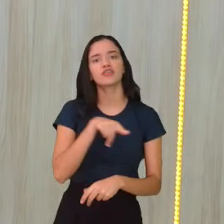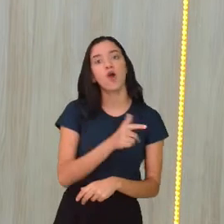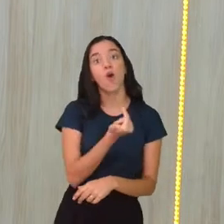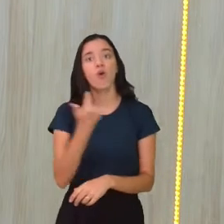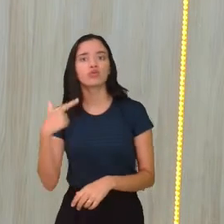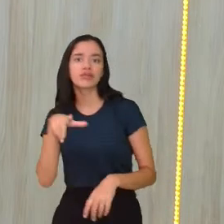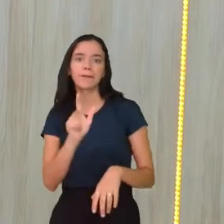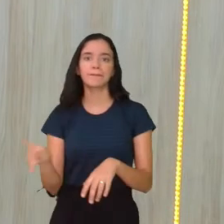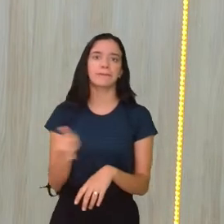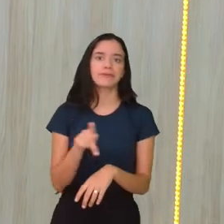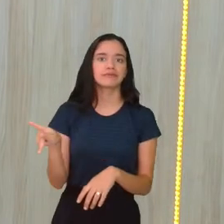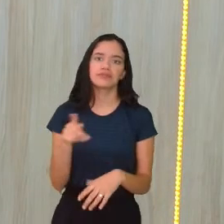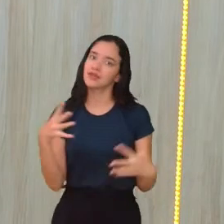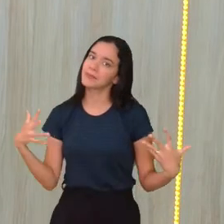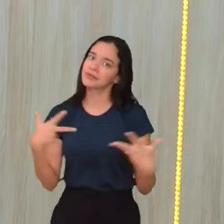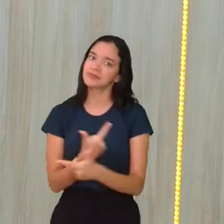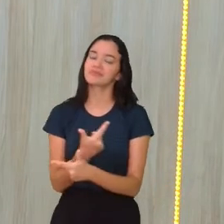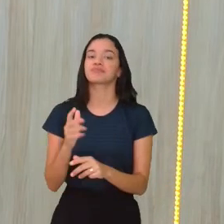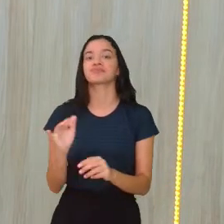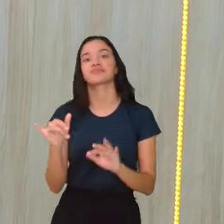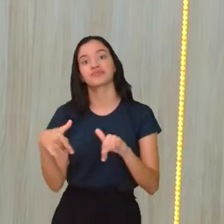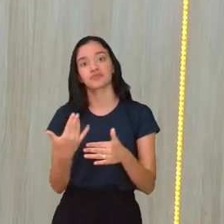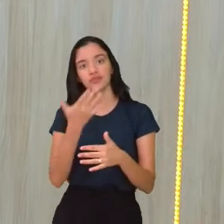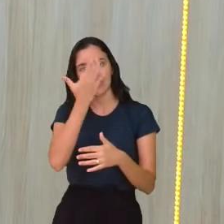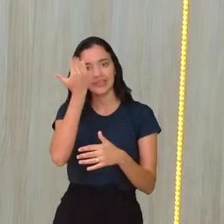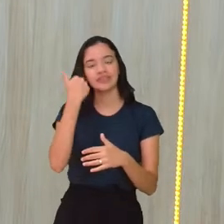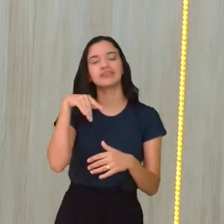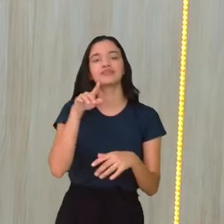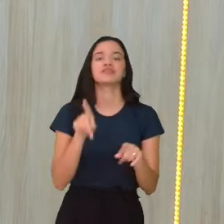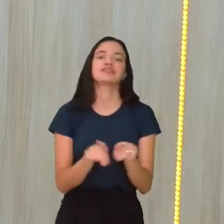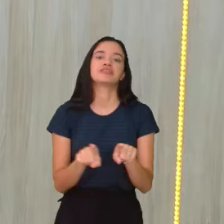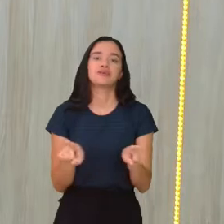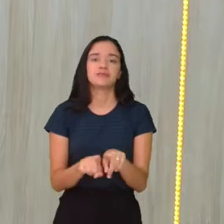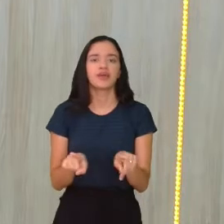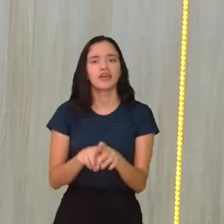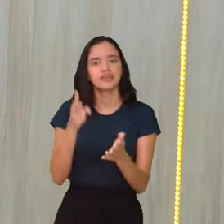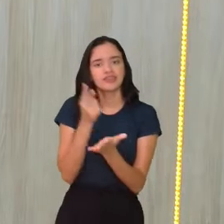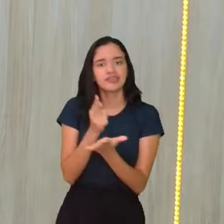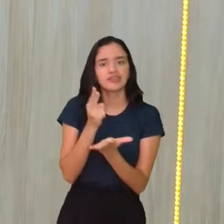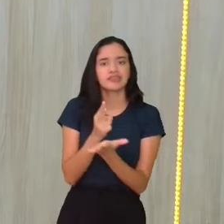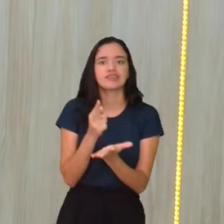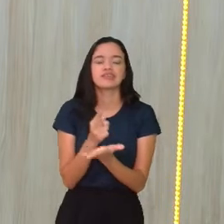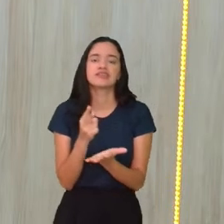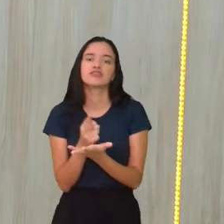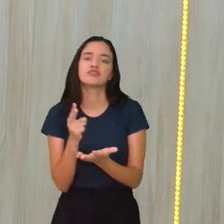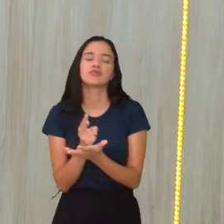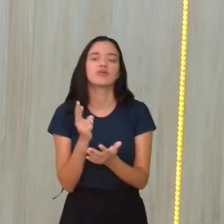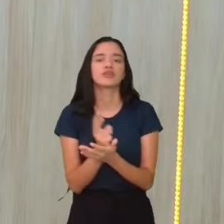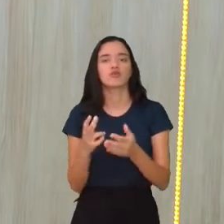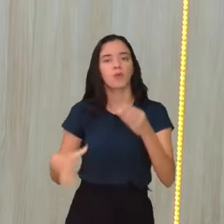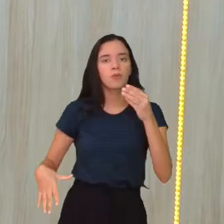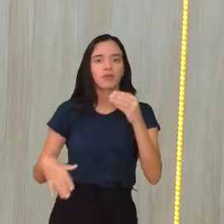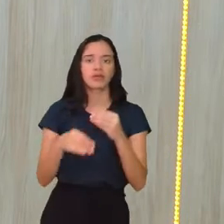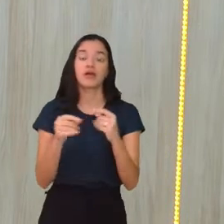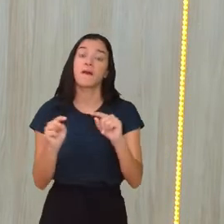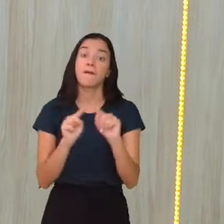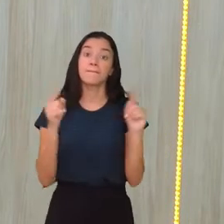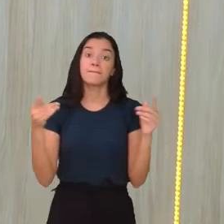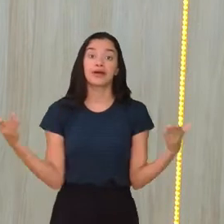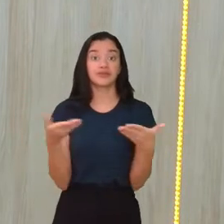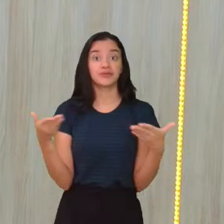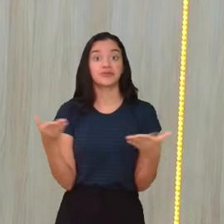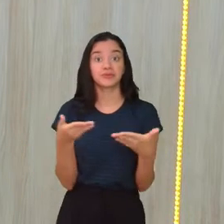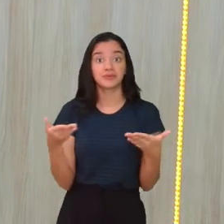outras professoras não fossem maravilhosas, como vocês sabem também, sempre trouxeram aqui muitas contribuições, mas hoje eu